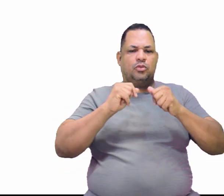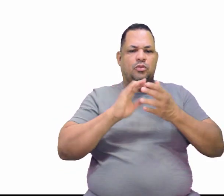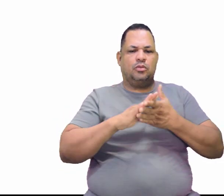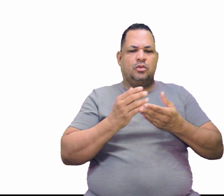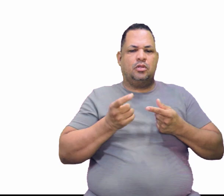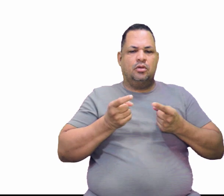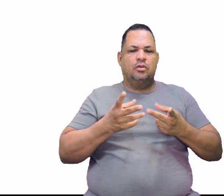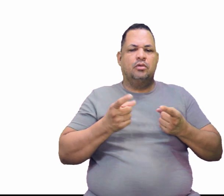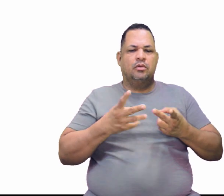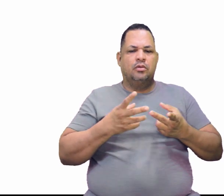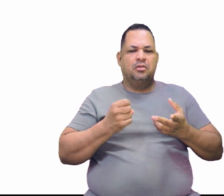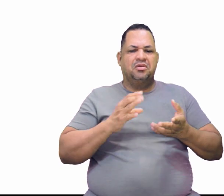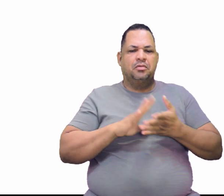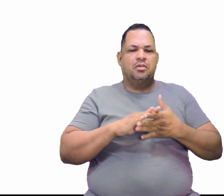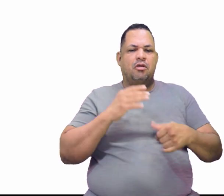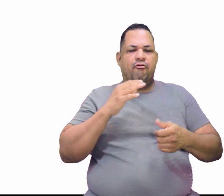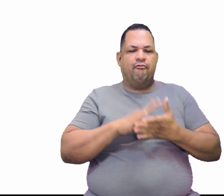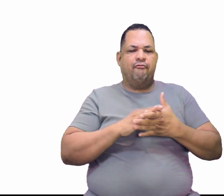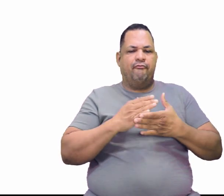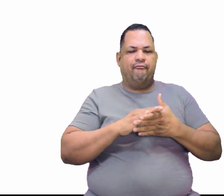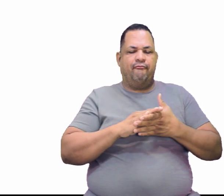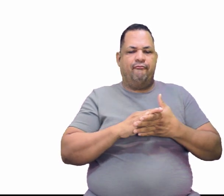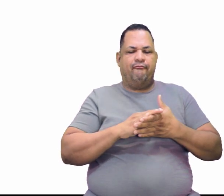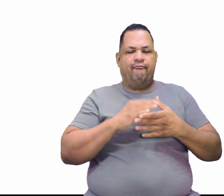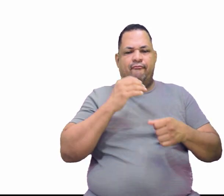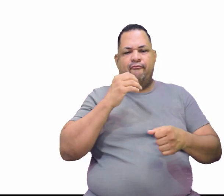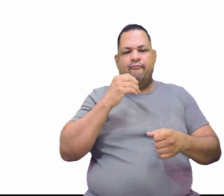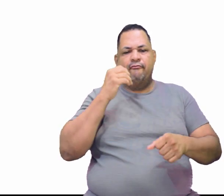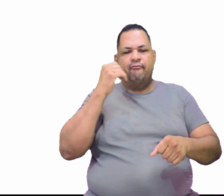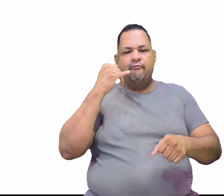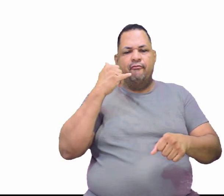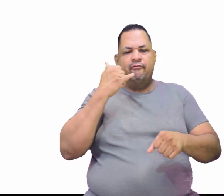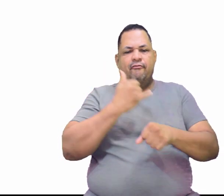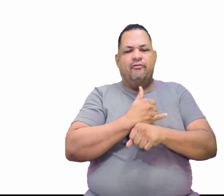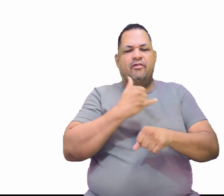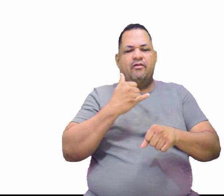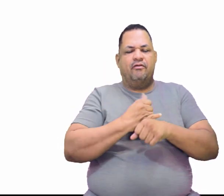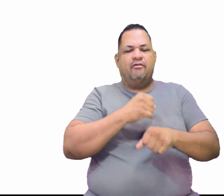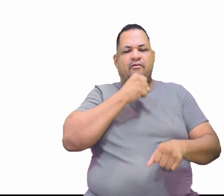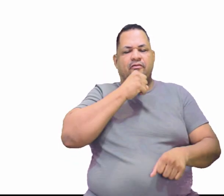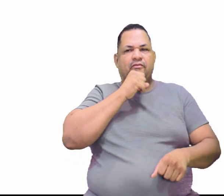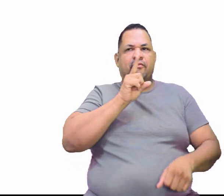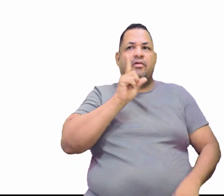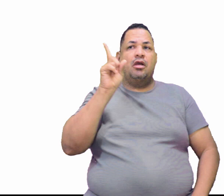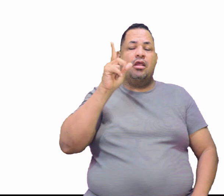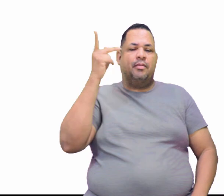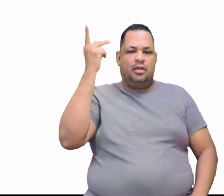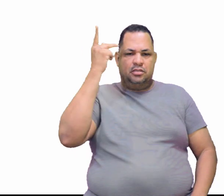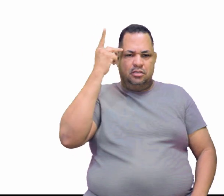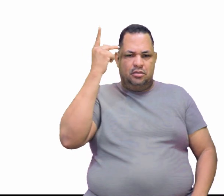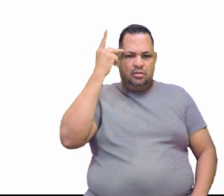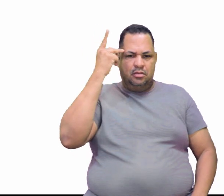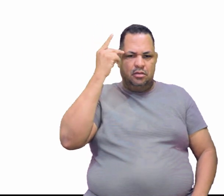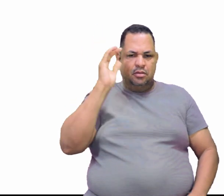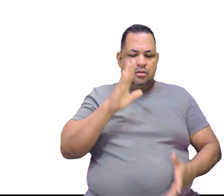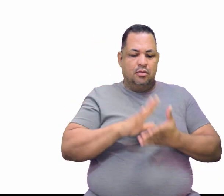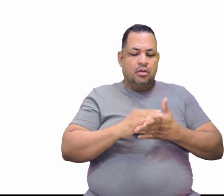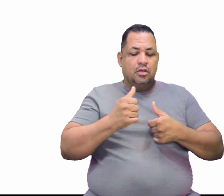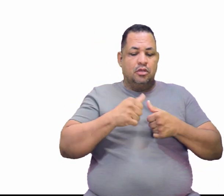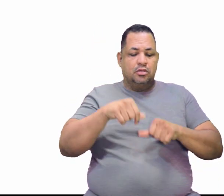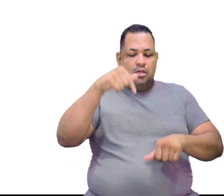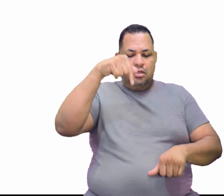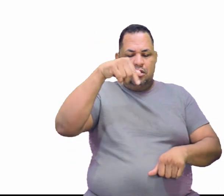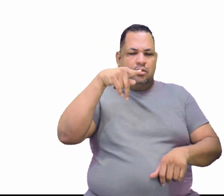sobrou foi vendida como sucata para Mogi das Cruzes, lá em São Paulo. O que ficou aqui em Porto